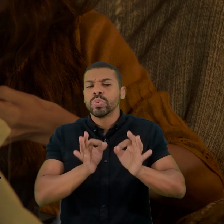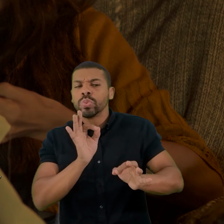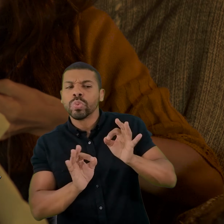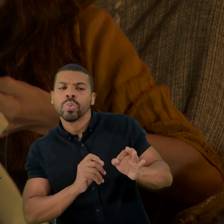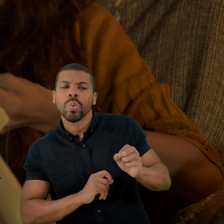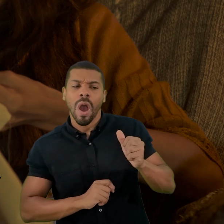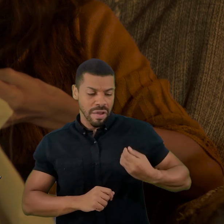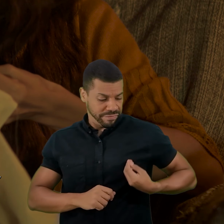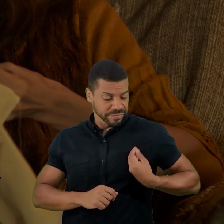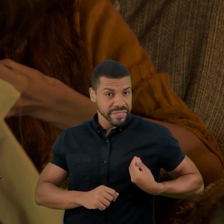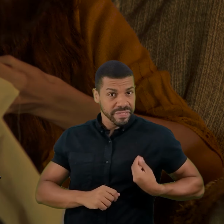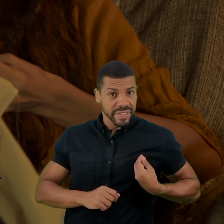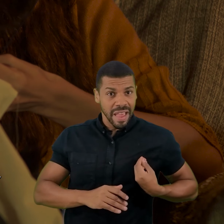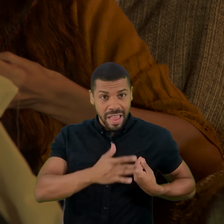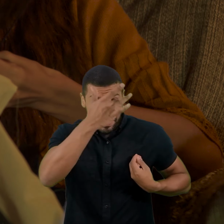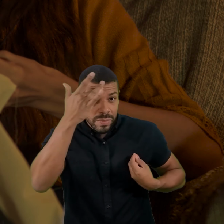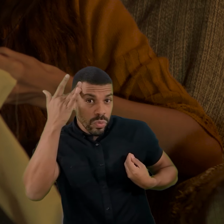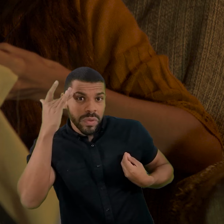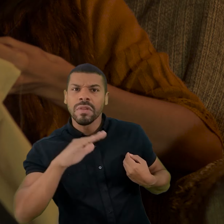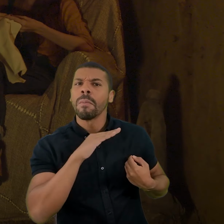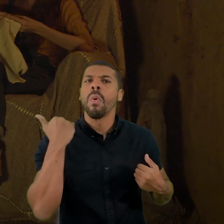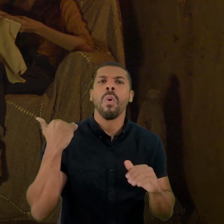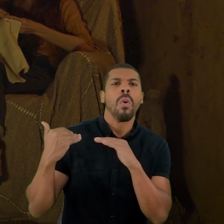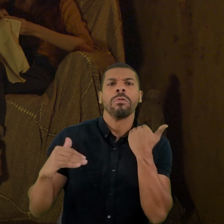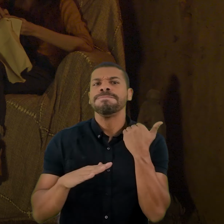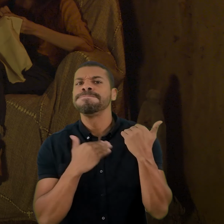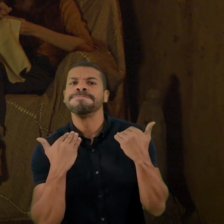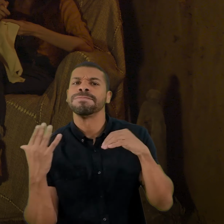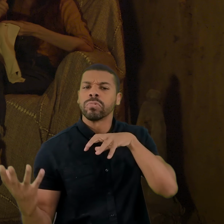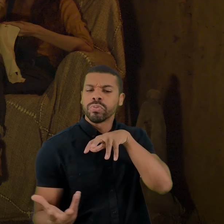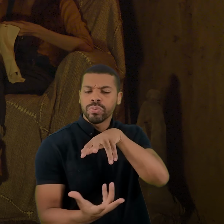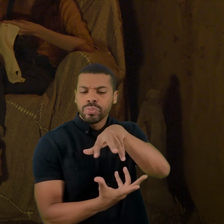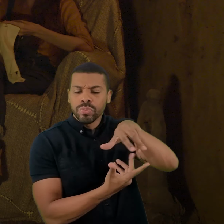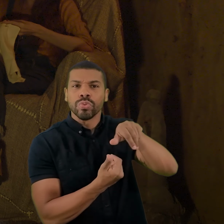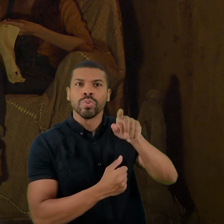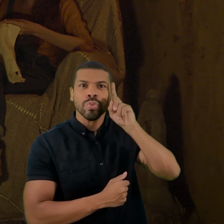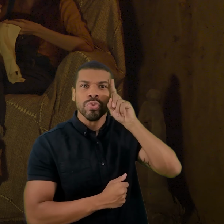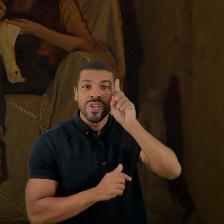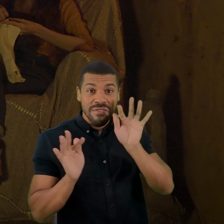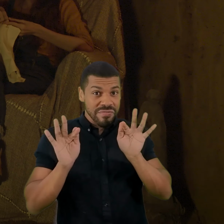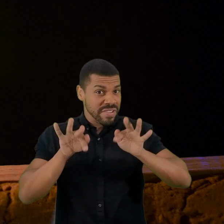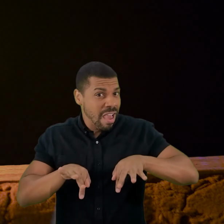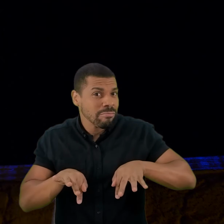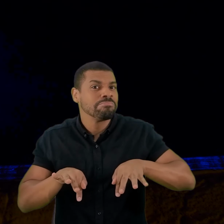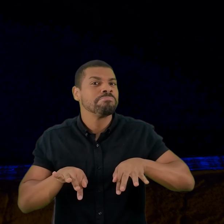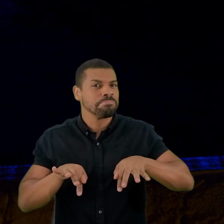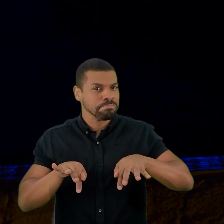que julgar os vivos e os mortos e recriar o mundo para o dia do juízo